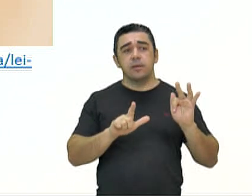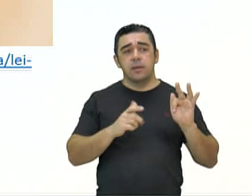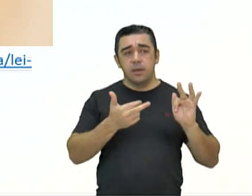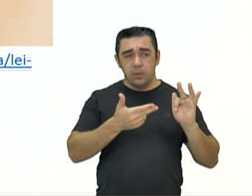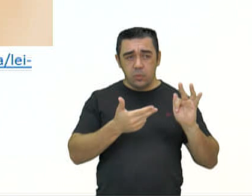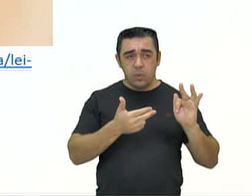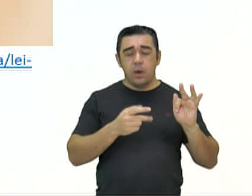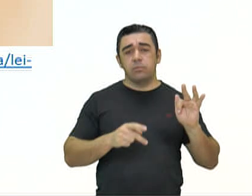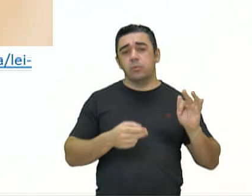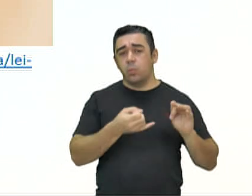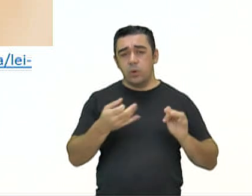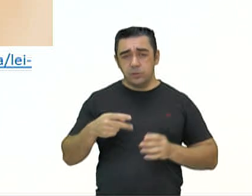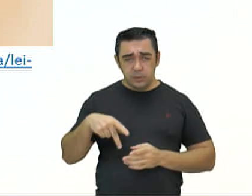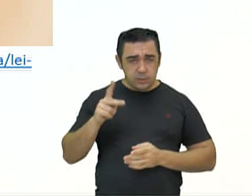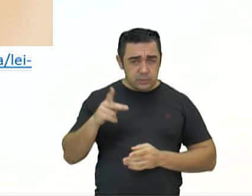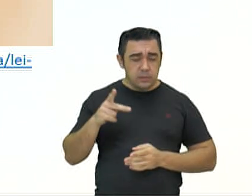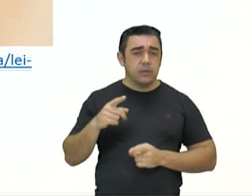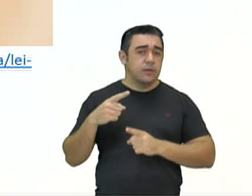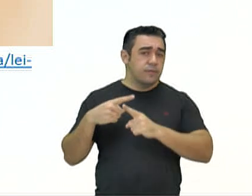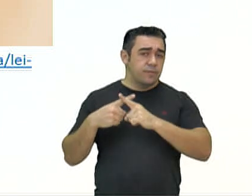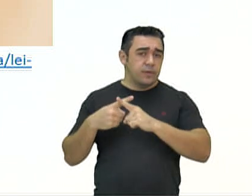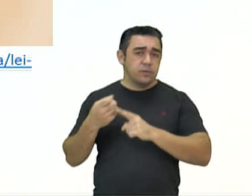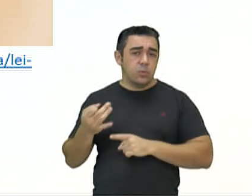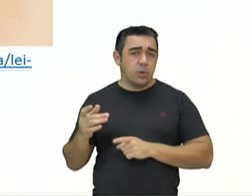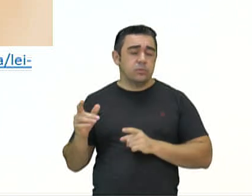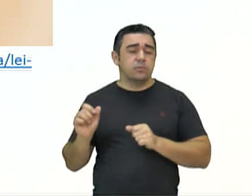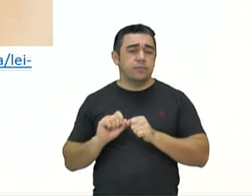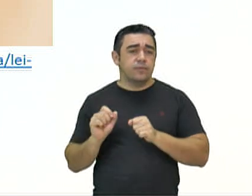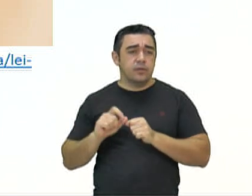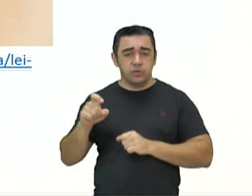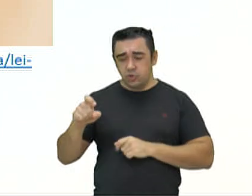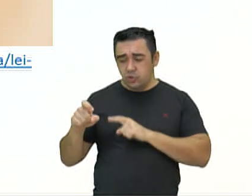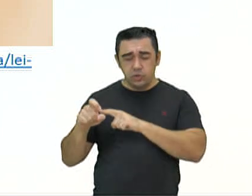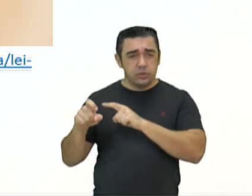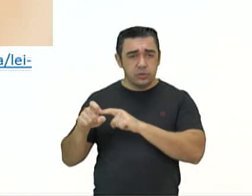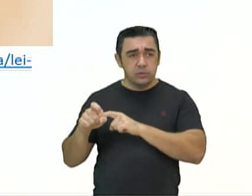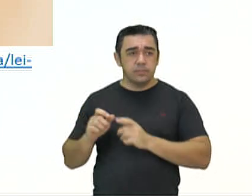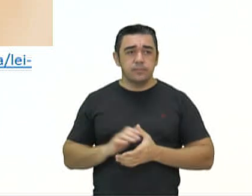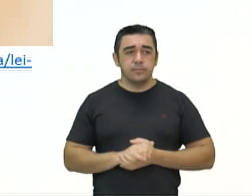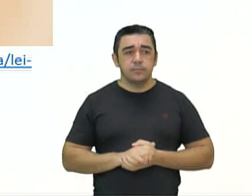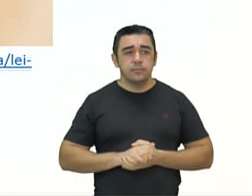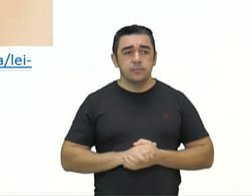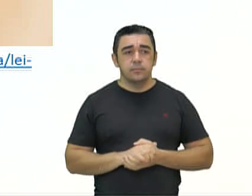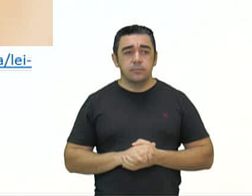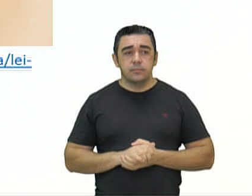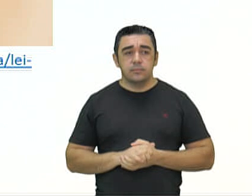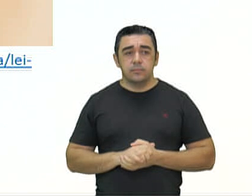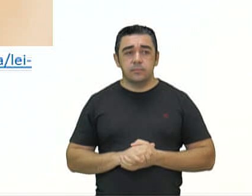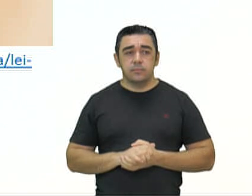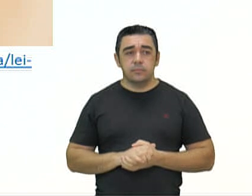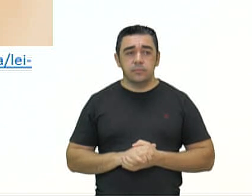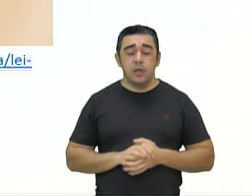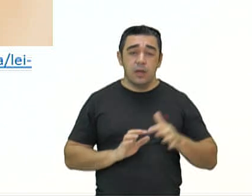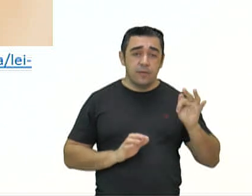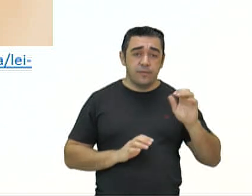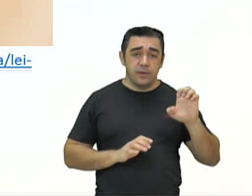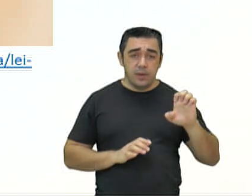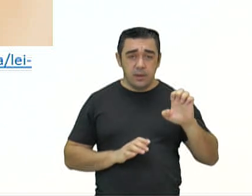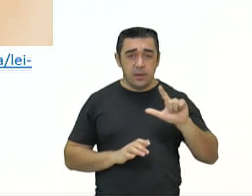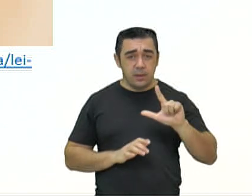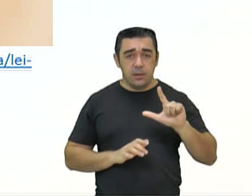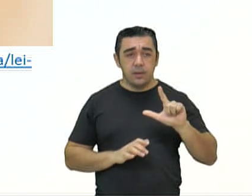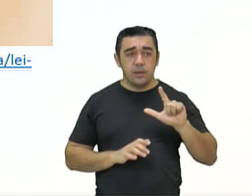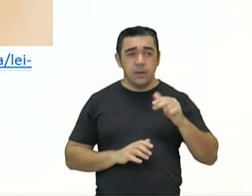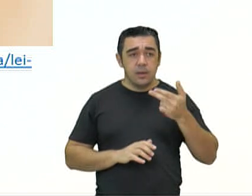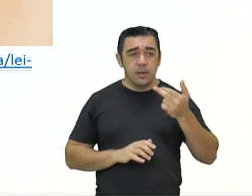igual constante elástica vezes a deformação, que é FL igual kx, certo? Essa força elástica, pessoal, é